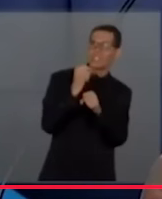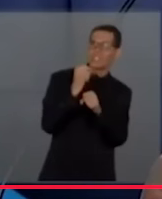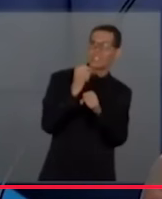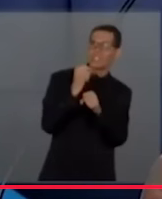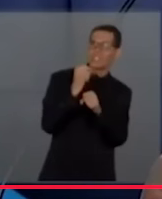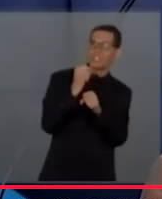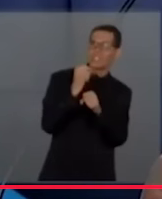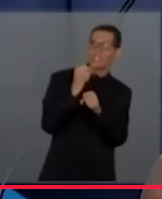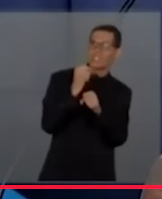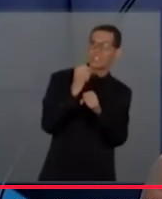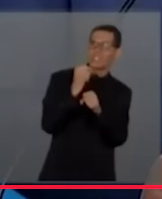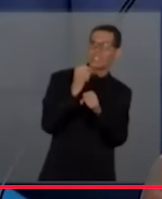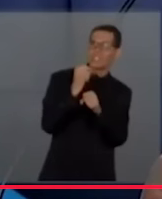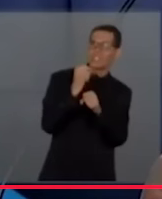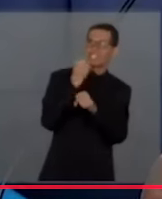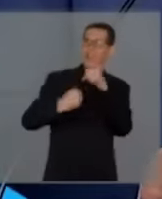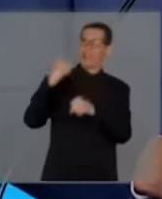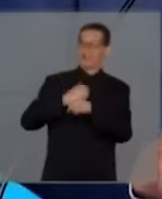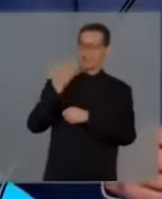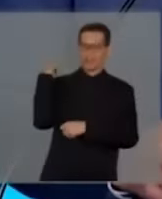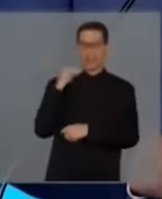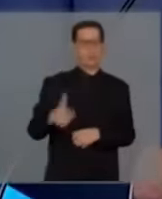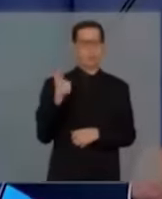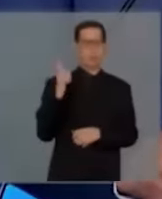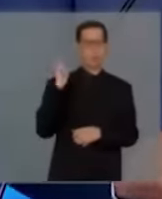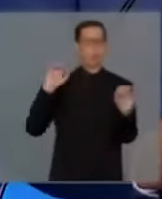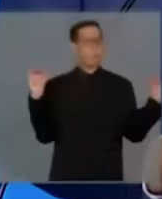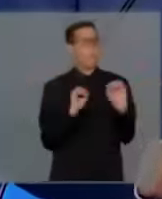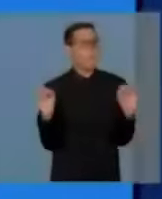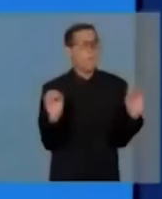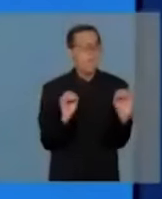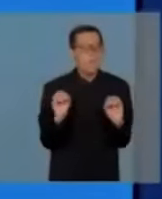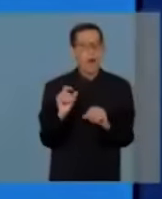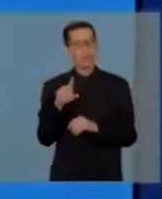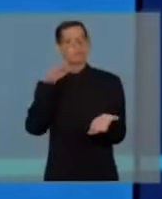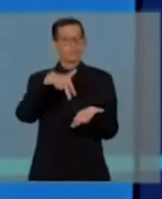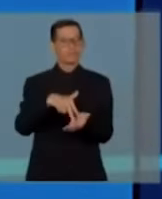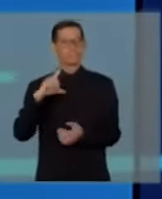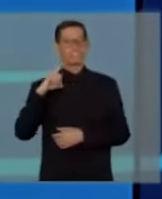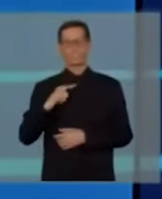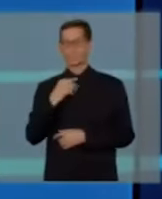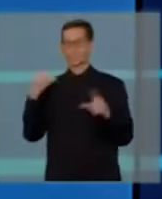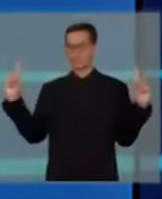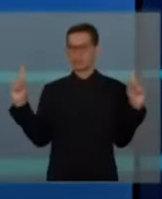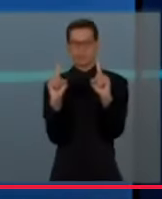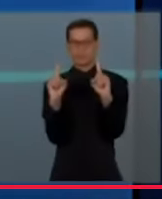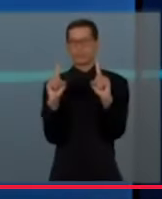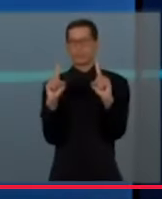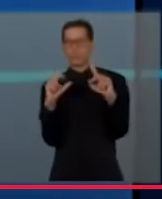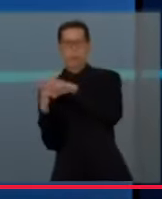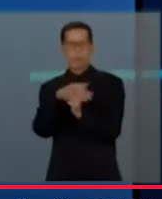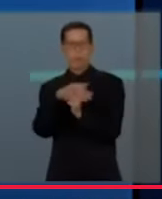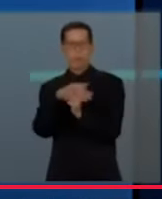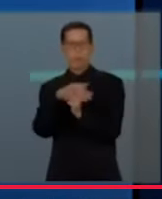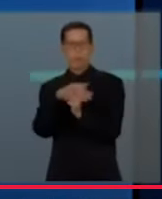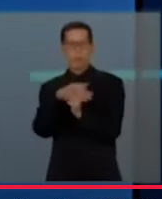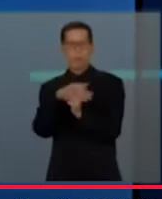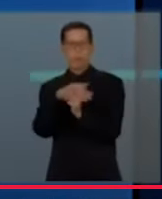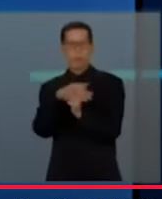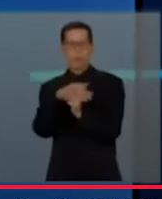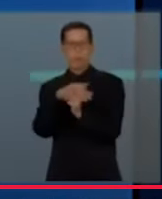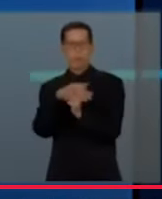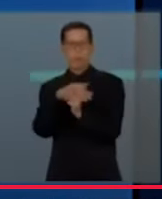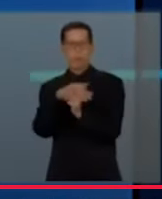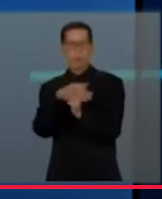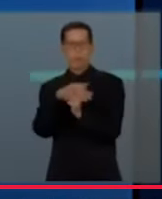lá loucaço de corote uma conversa tem escrito lá no boletim de ocorrência eu fui Separar uma briga não ia deixar ver uma situação e deixar aquela coisa AC Ah você é o cara que separa